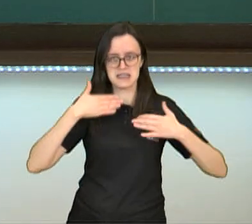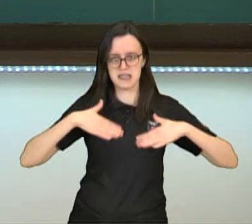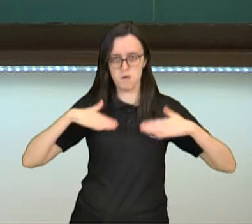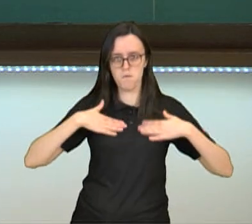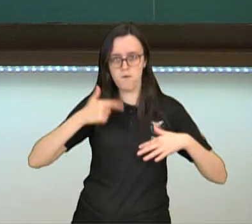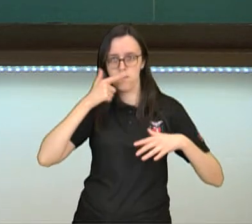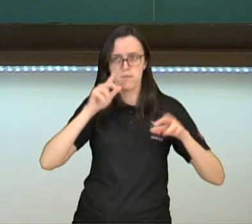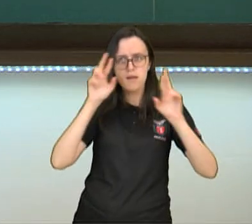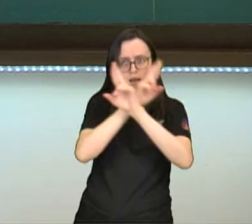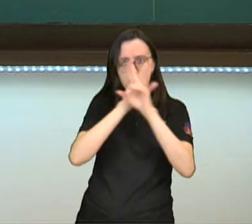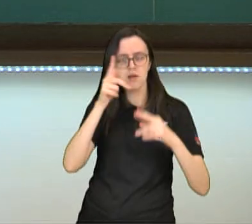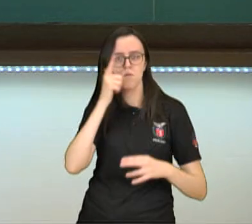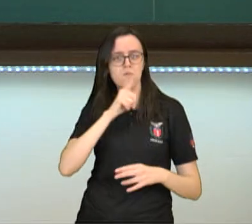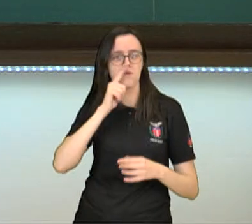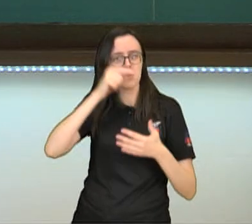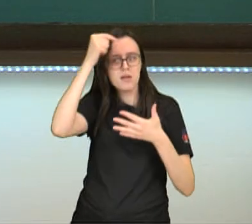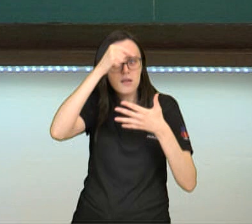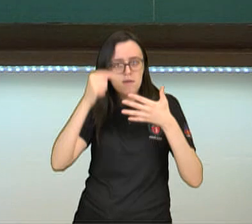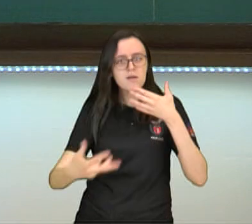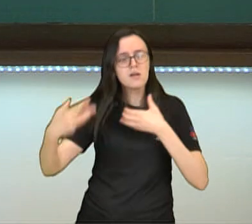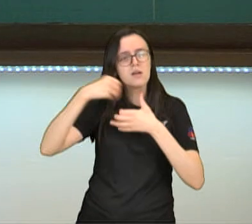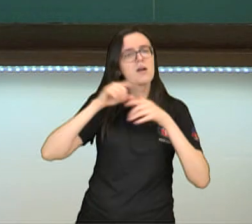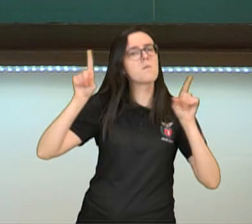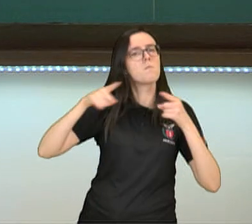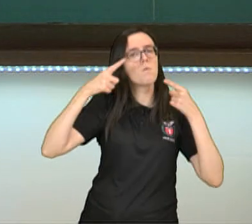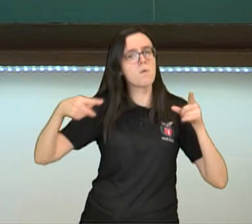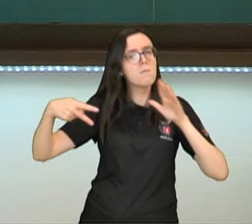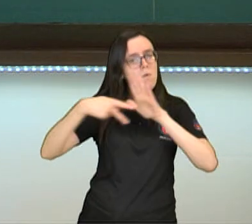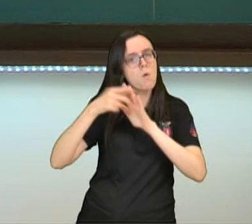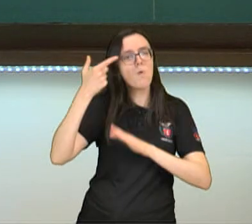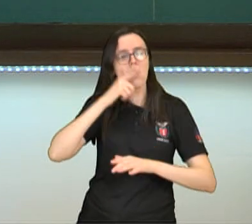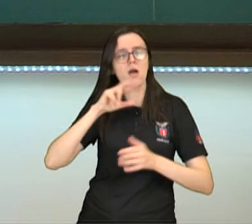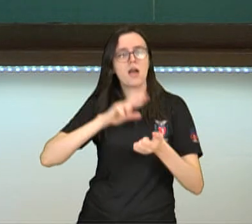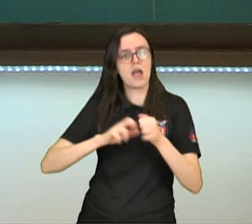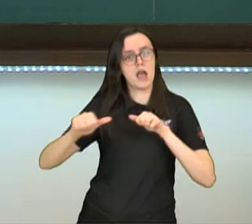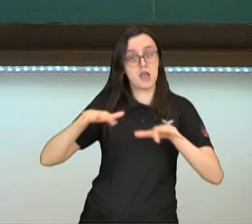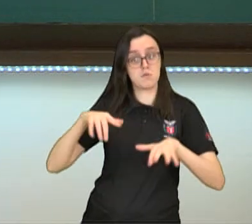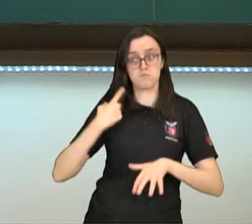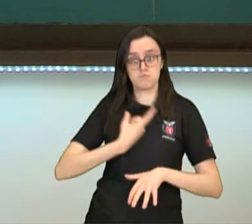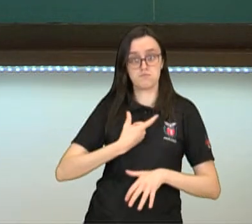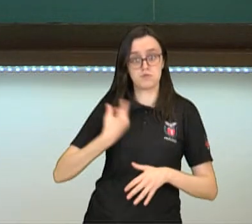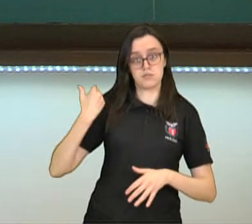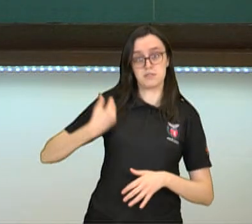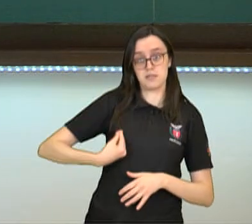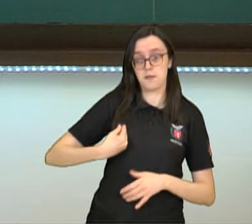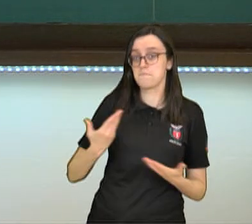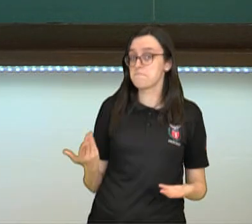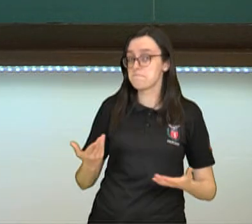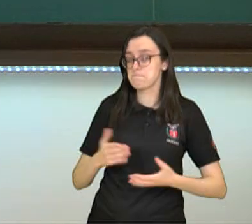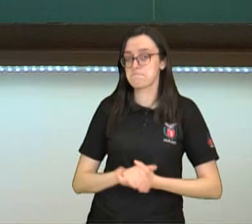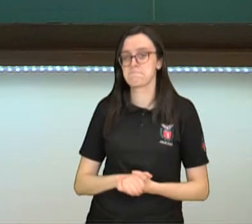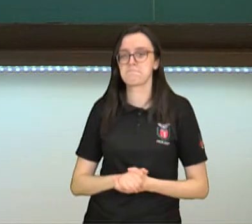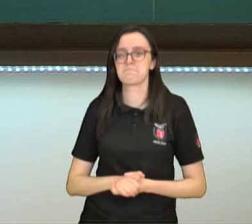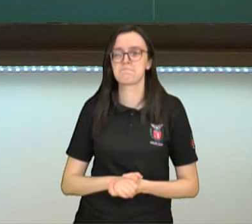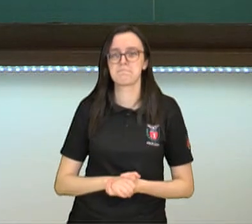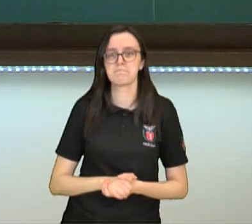essa associação dos elementos dos instrumentos musicais com o ritmo que nós estávamos trabalhando?